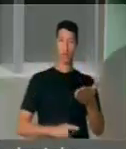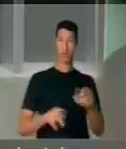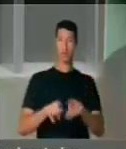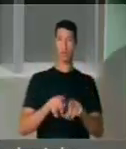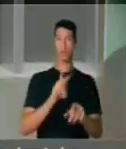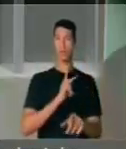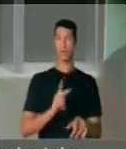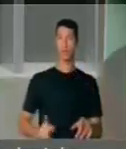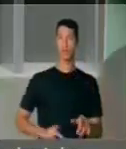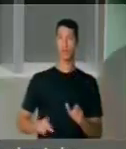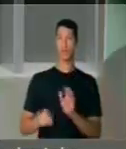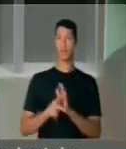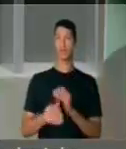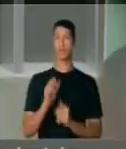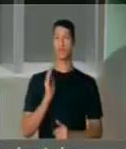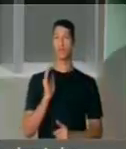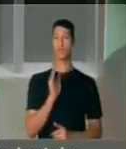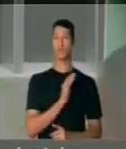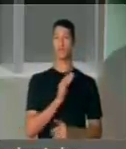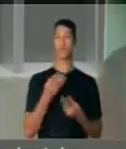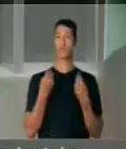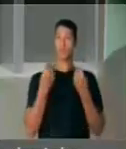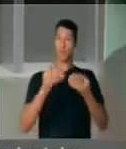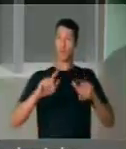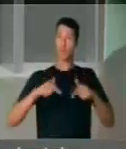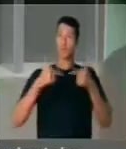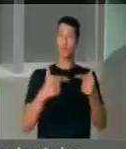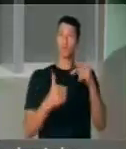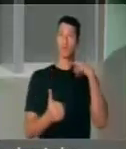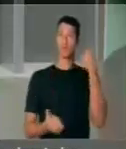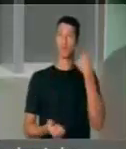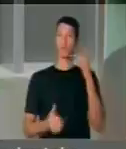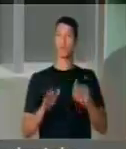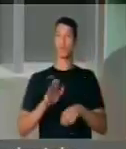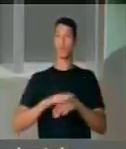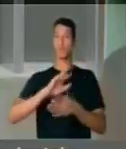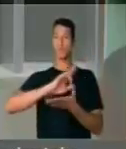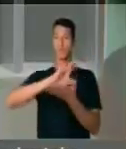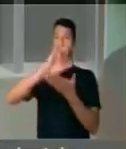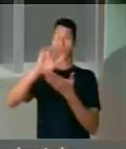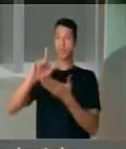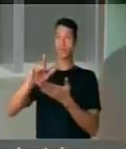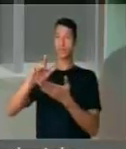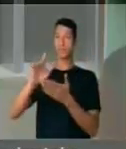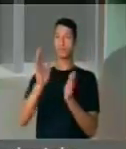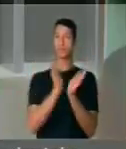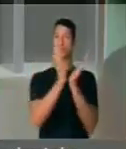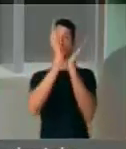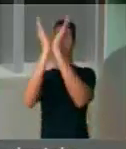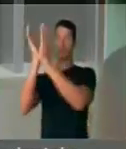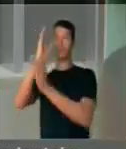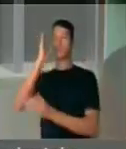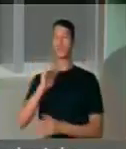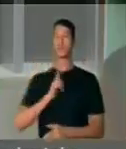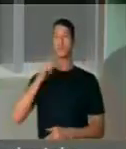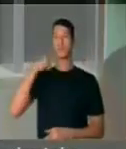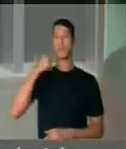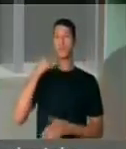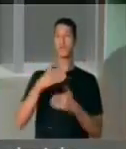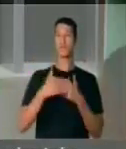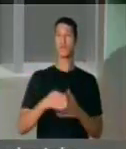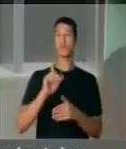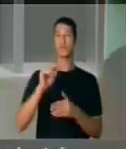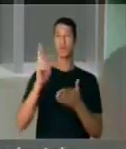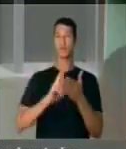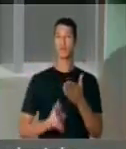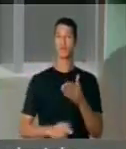e presidências das comissões, dando protagonismo aos deputados dos mais variados cantos do Brasil. Tem deputado que passa aqui